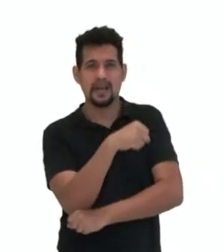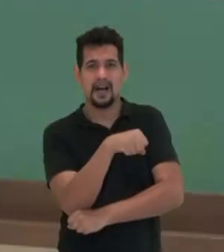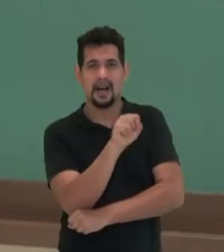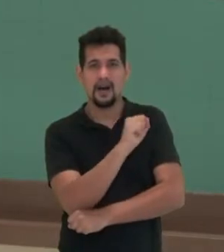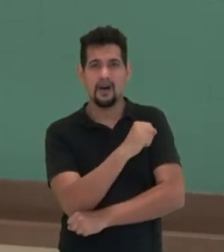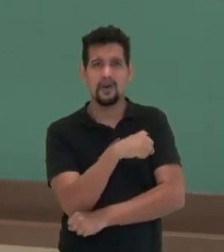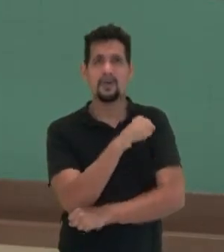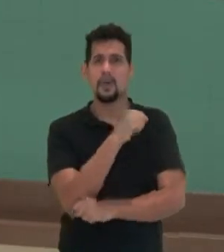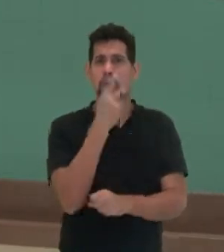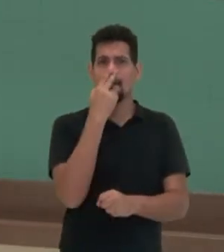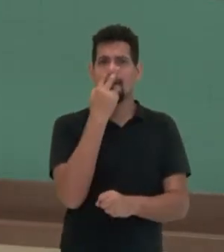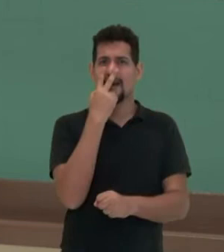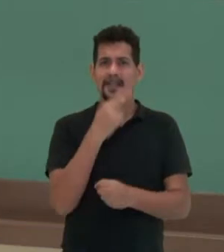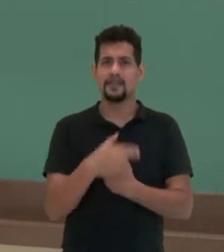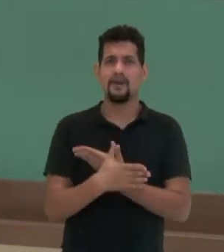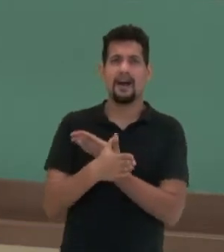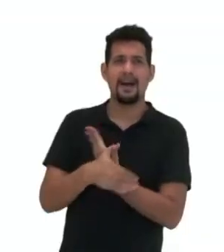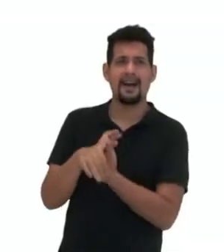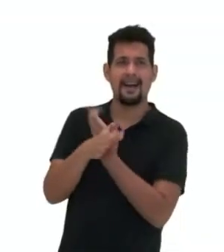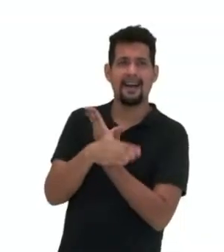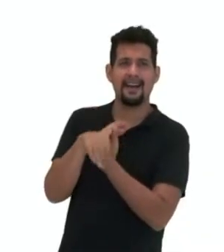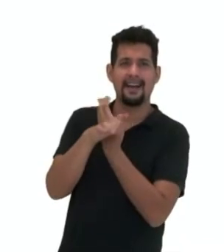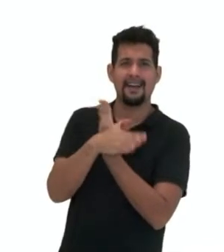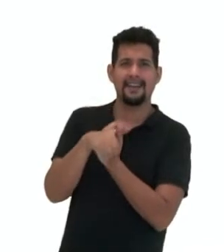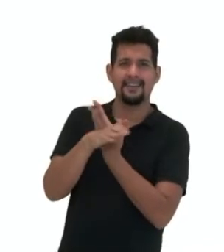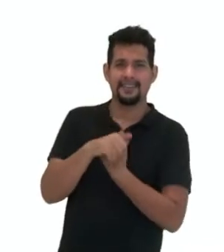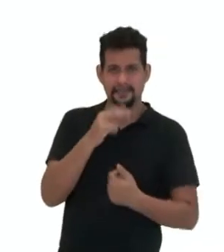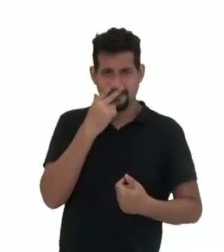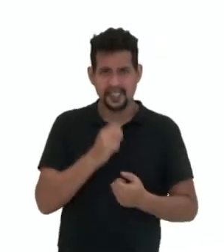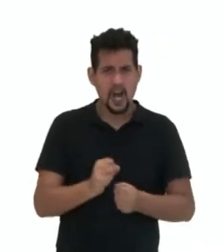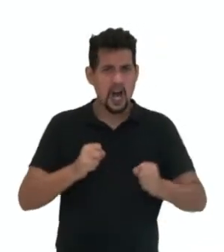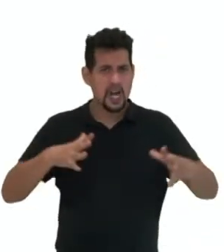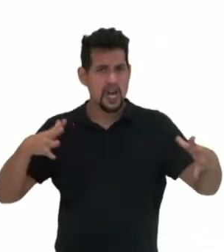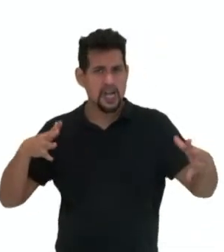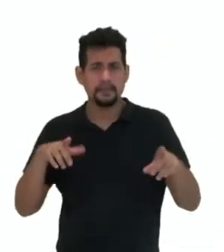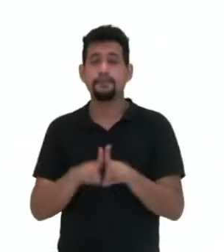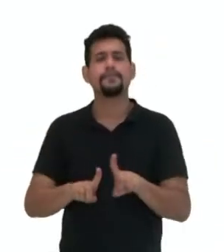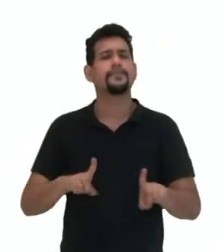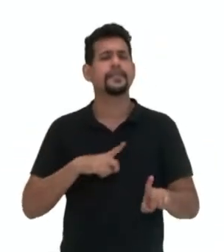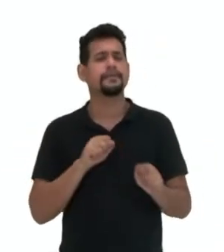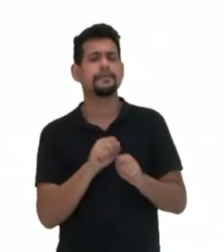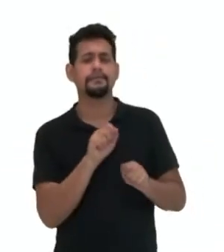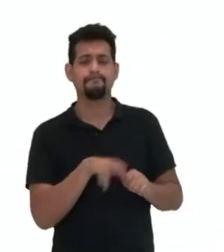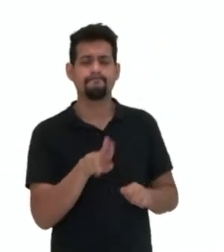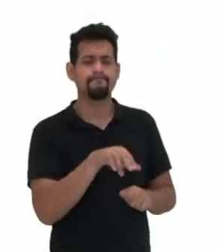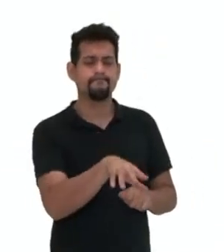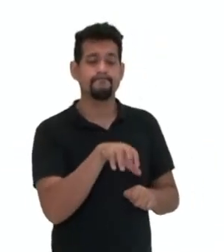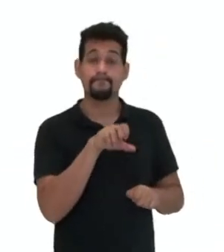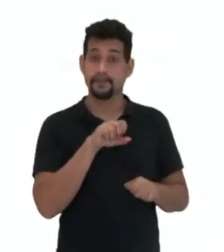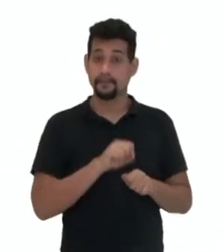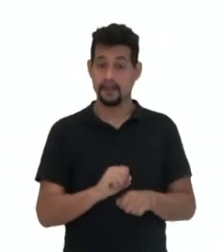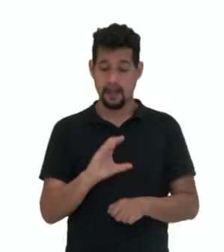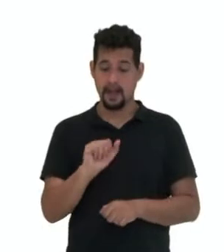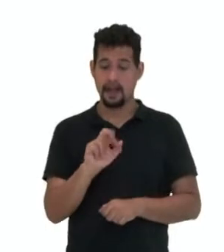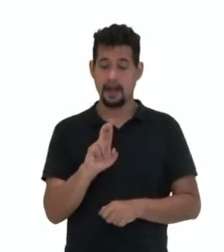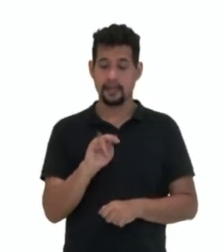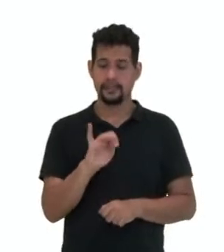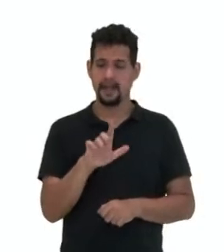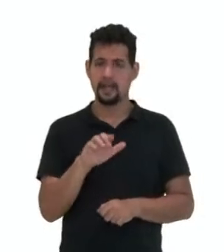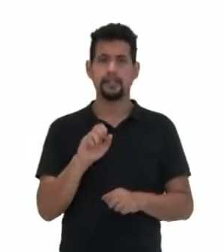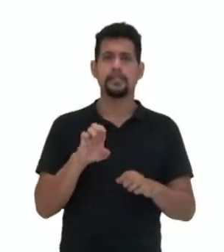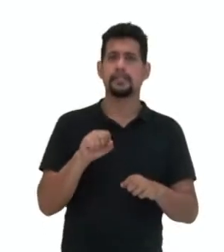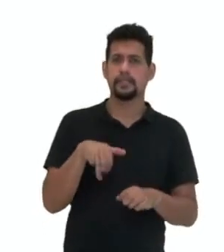com uma ave, né, gigante, e ele foi retirado do tecido cartilaginoso ligado ao